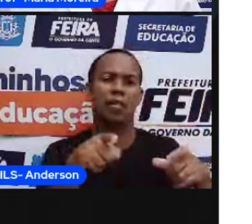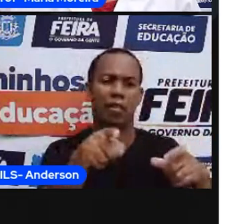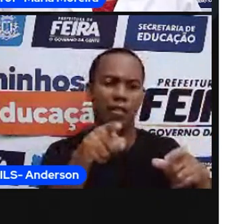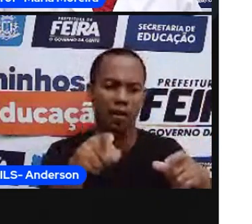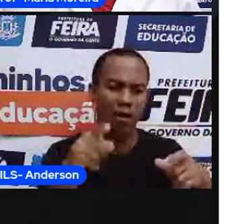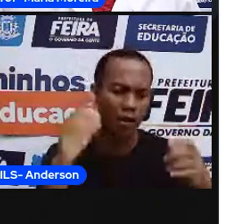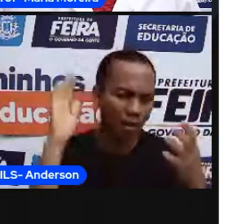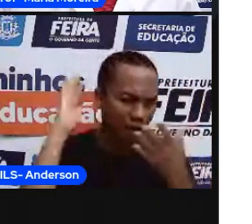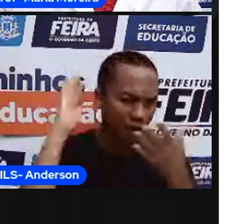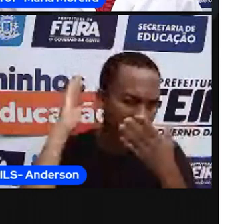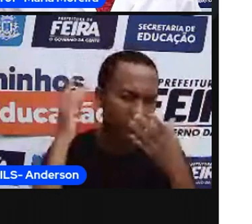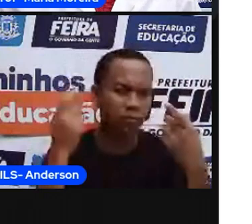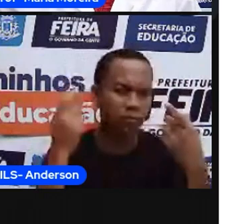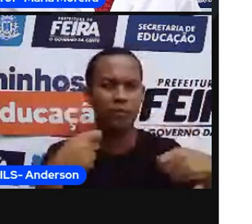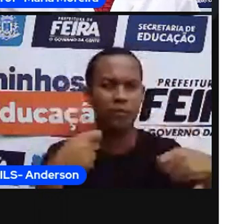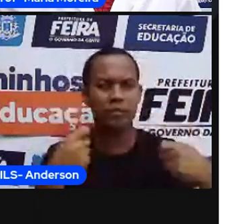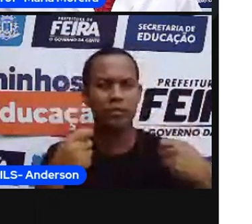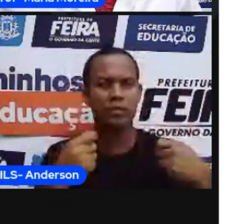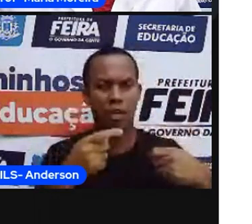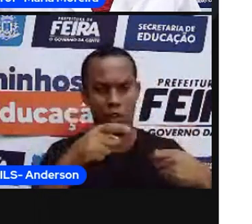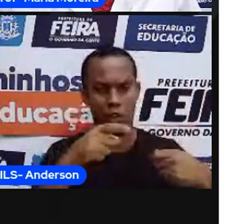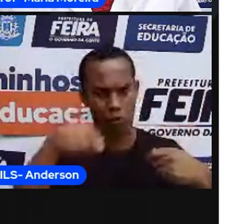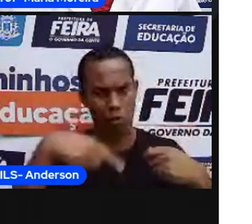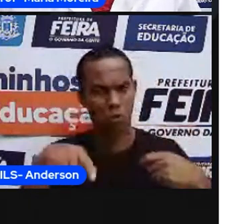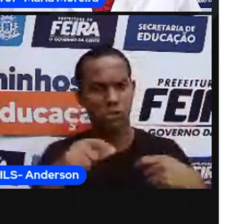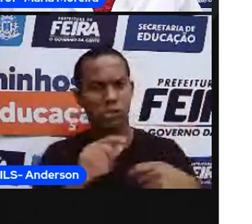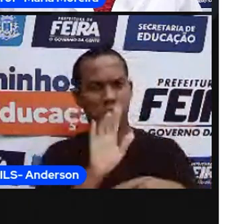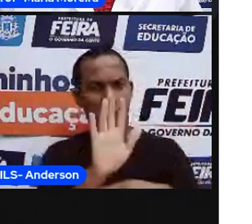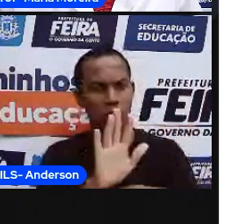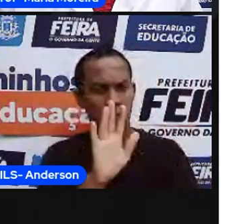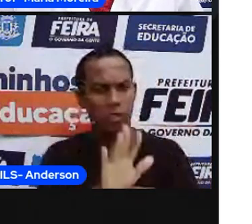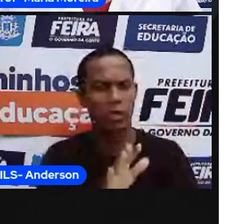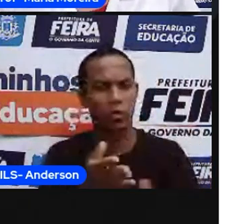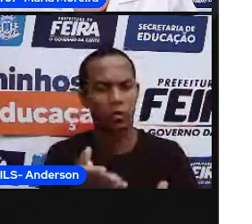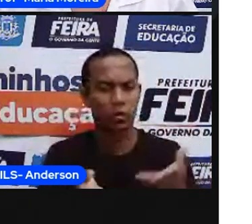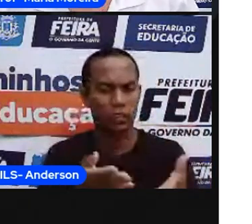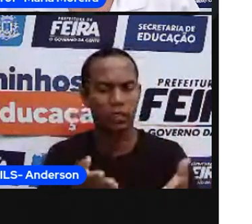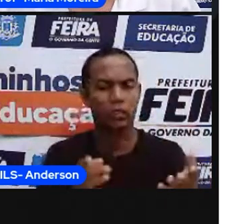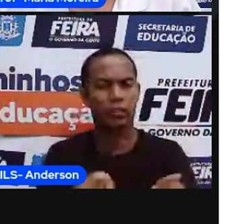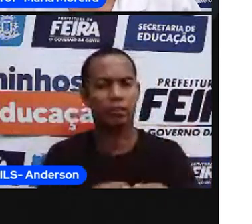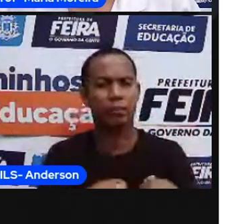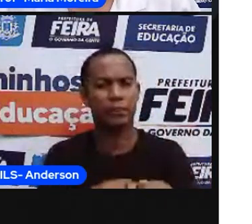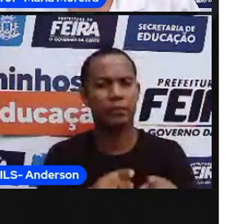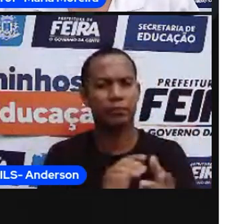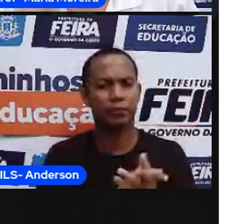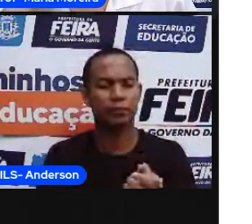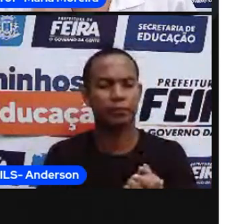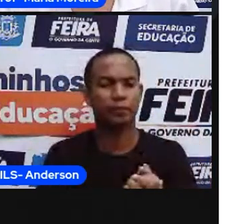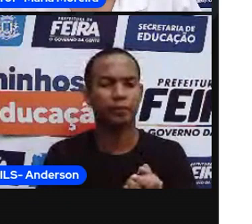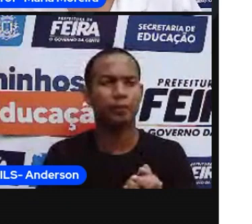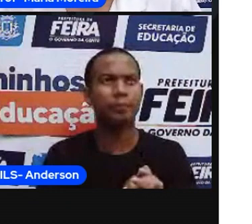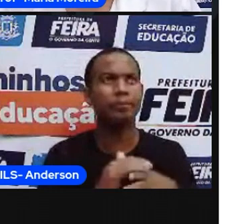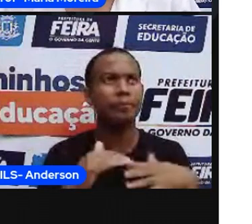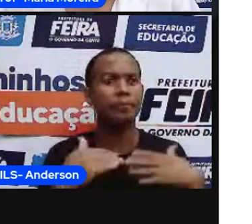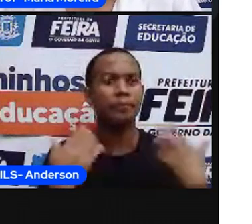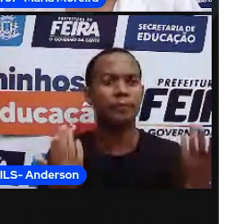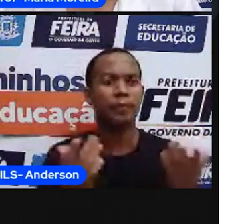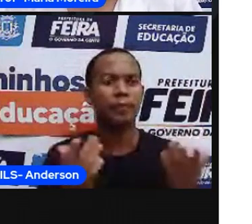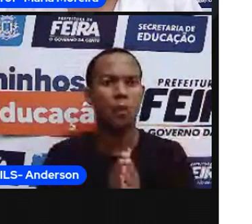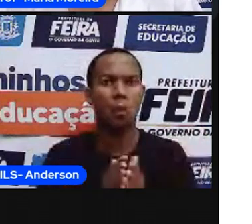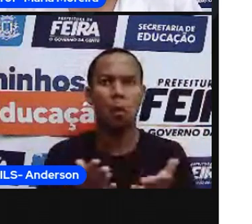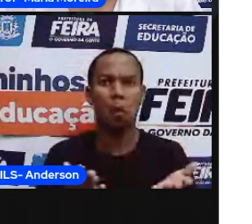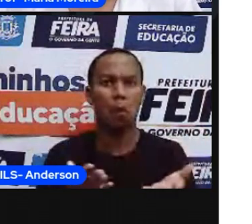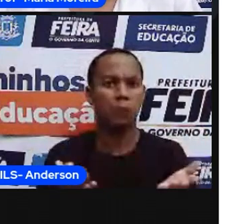se eu acho que o meu vizinho não precisa do quintal, eu posso ir lá? Não, eu não posso. Eu não posso chegar na casa do meu vizinho e dizer assim, não, olha, a partir de hoje você vai fazer